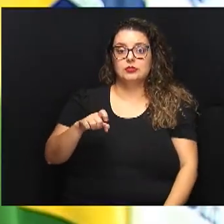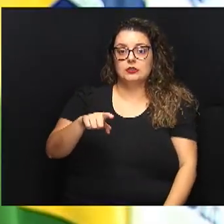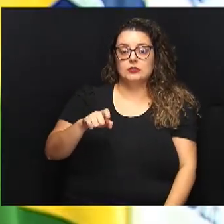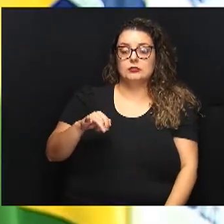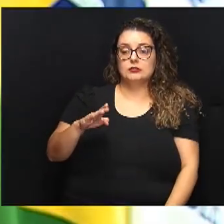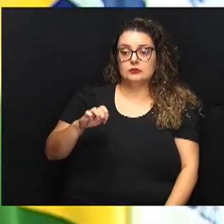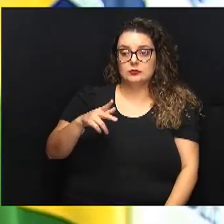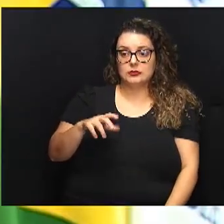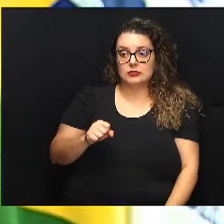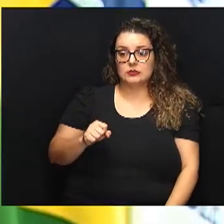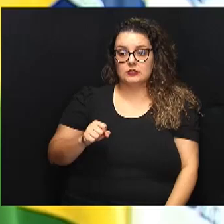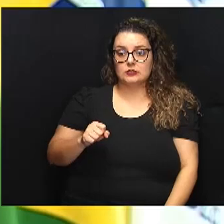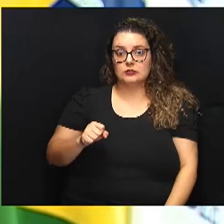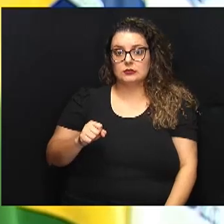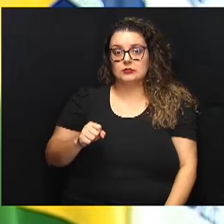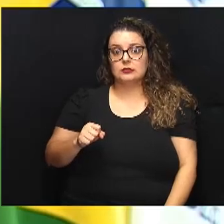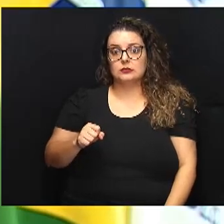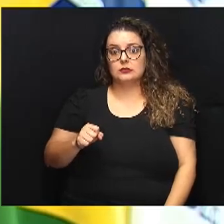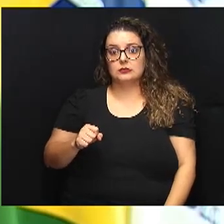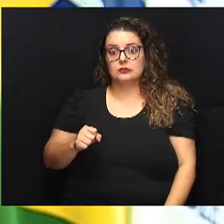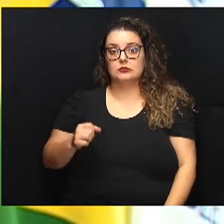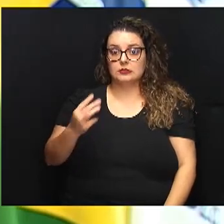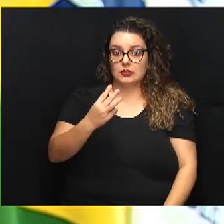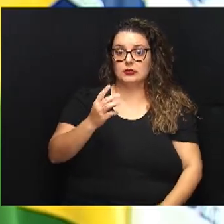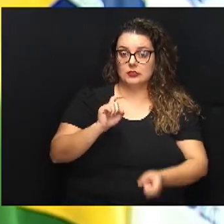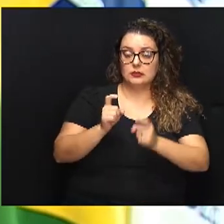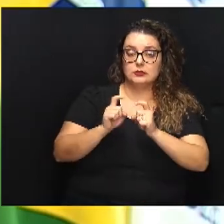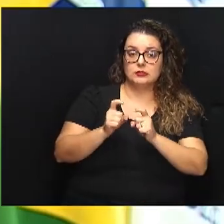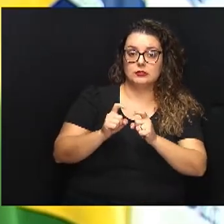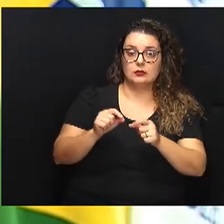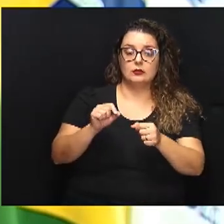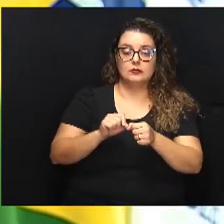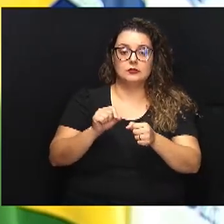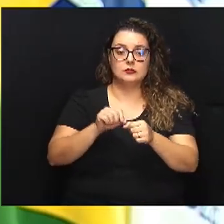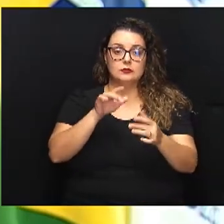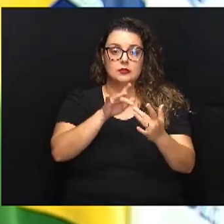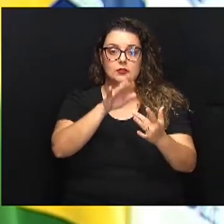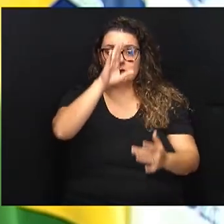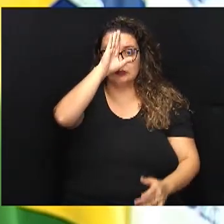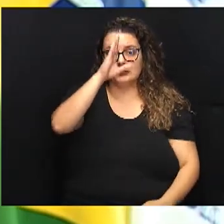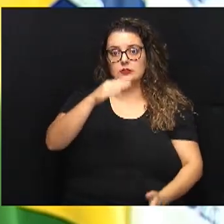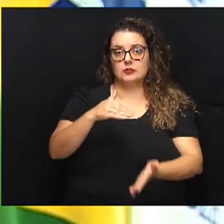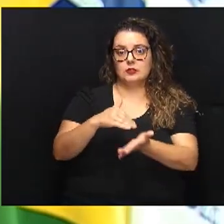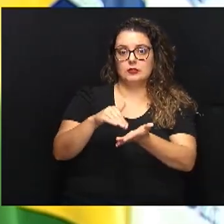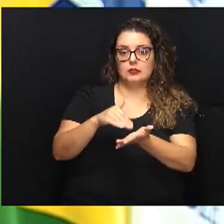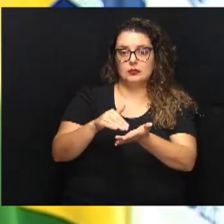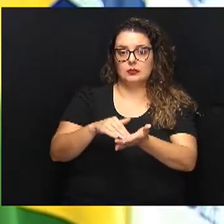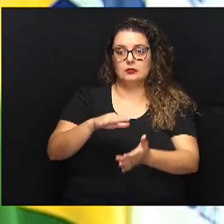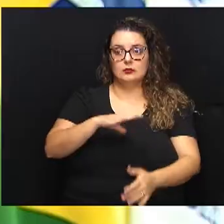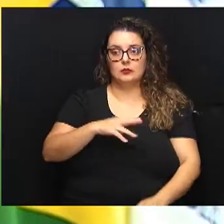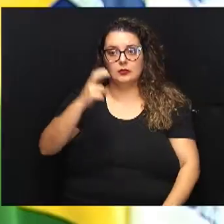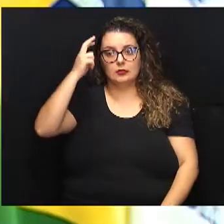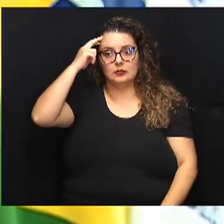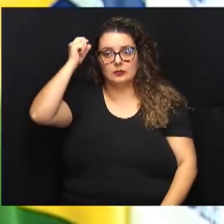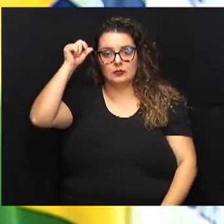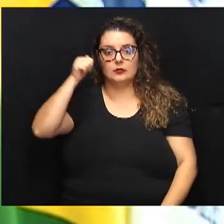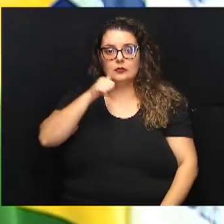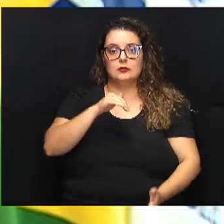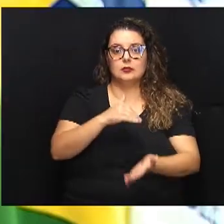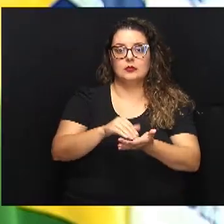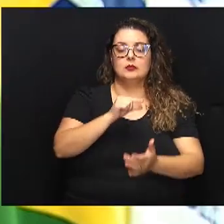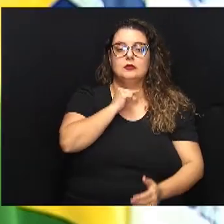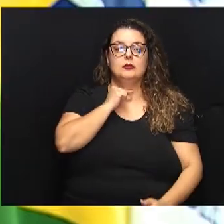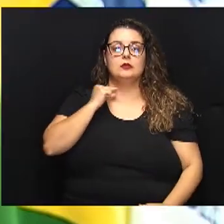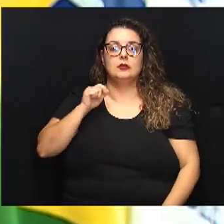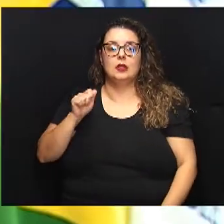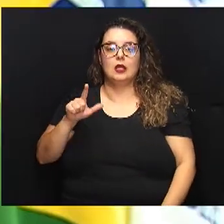gente, na terceira reunião, nós fizemos um contato direto com a Secretaria Municipal de Cultura. A secretária Alexandra Caprioli